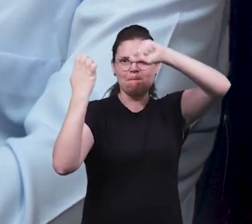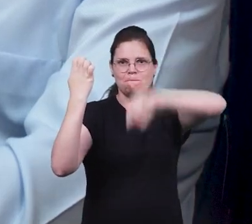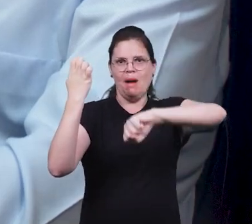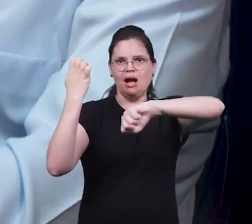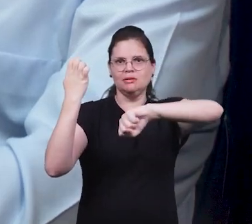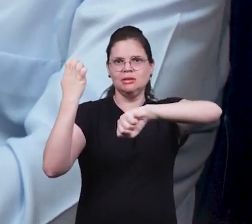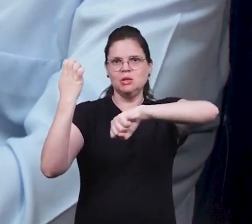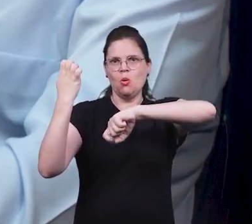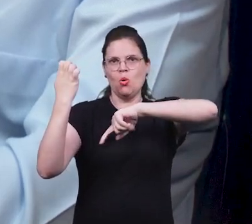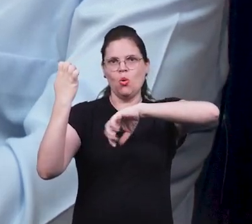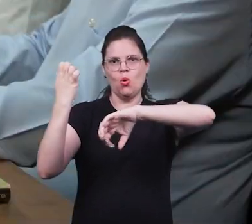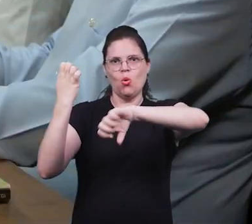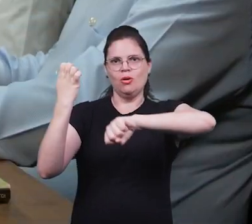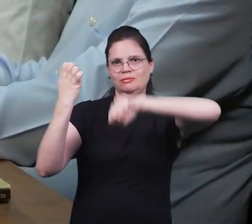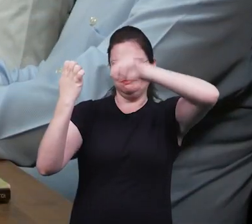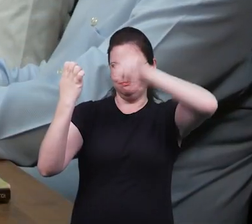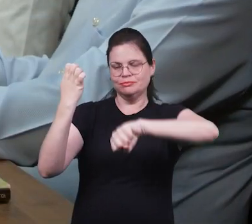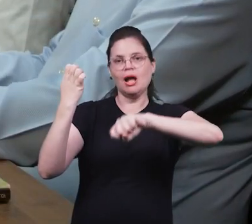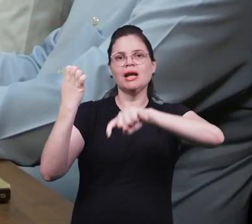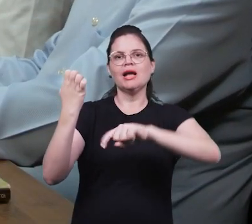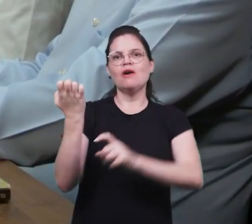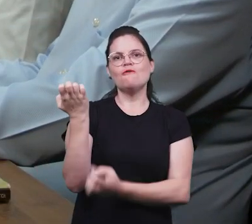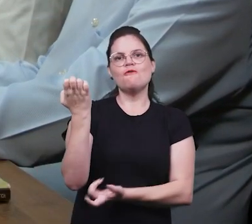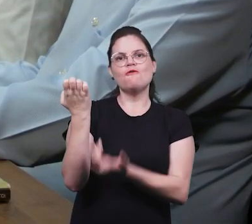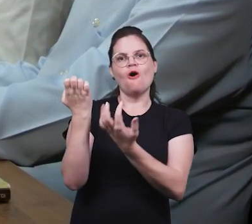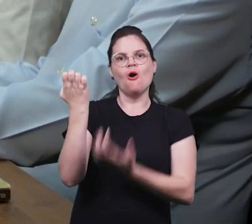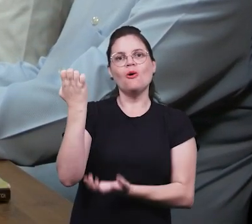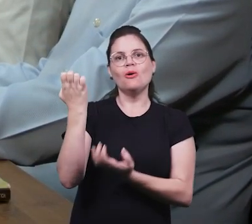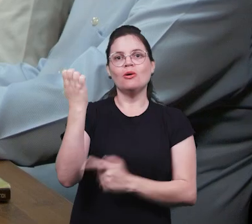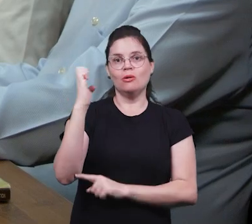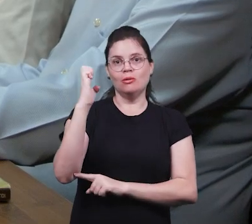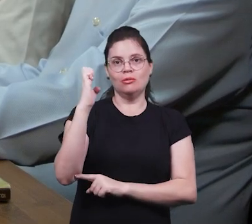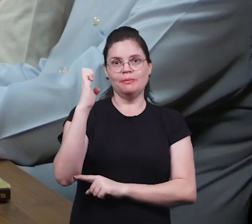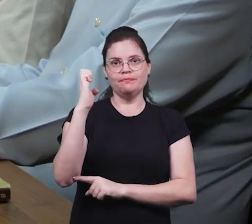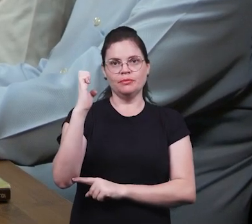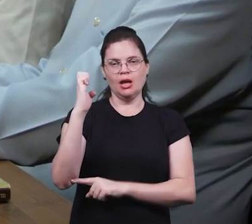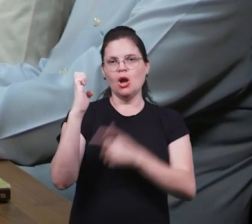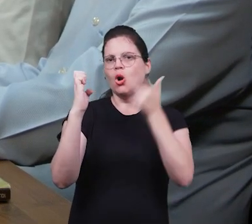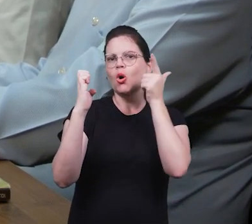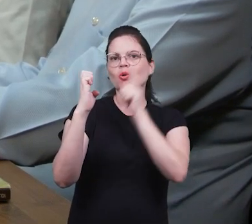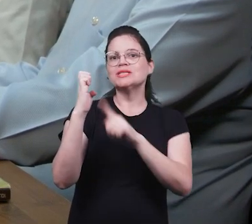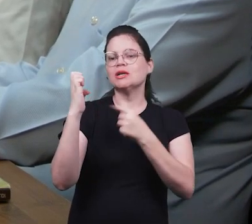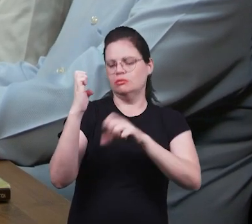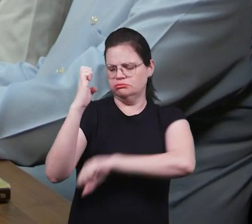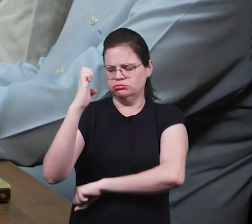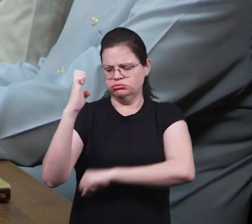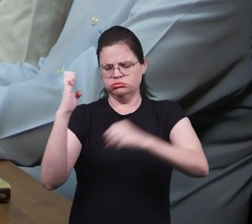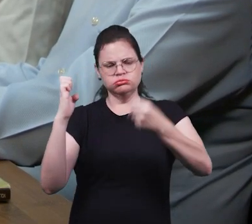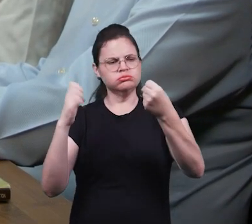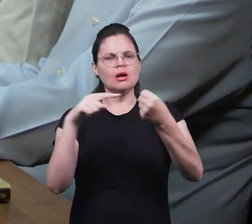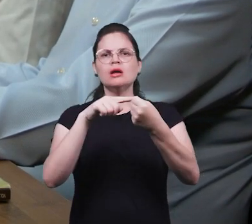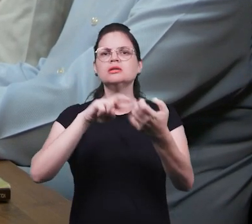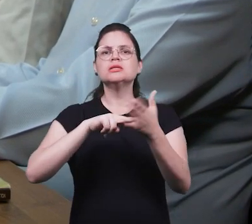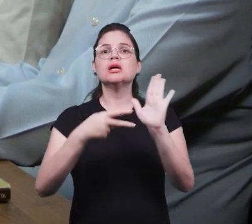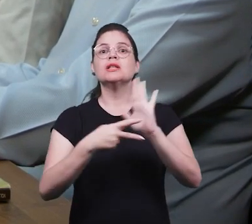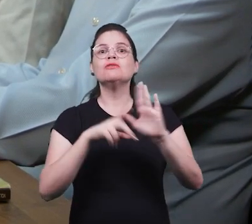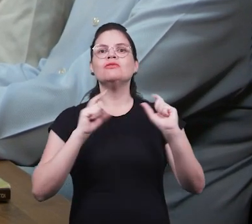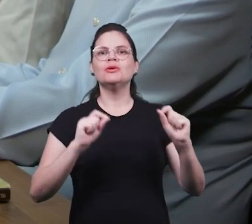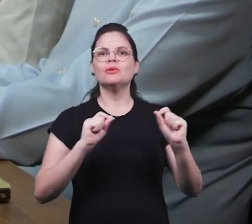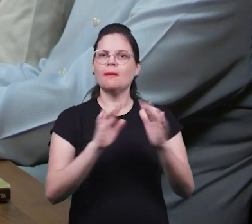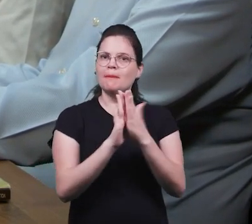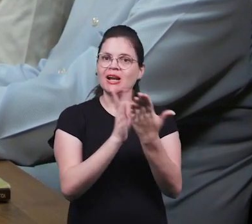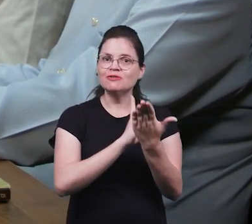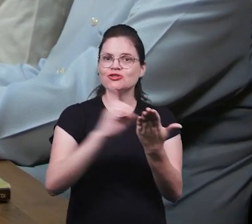passar pela palavra, você não volta a Deus. A espada do Espírito, que é a palavra de Deus. Que é a palavra de Deus. Você só volta ouvindo a palavra, obedecendo a palavra, se